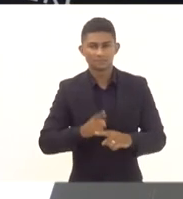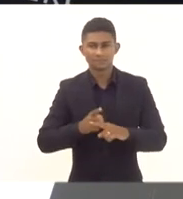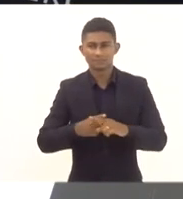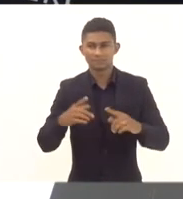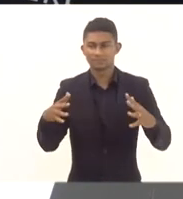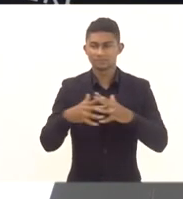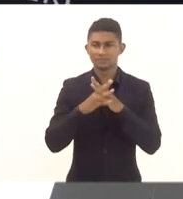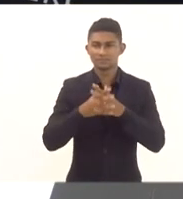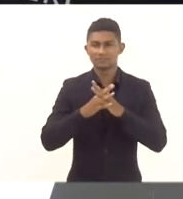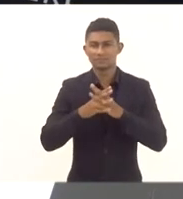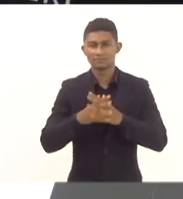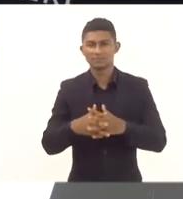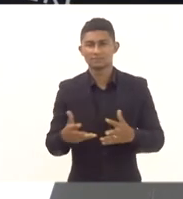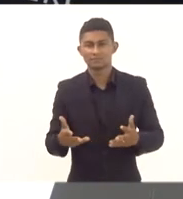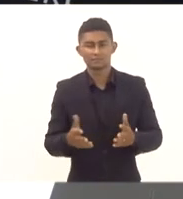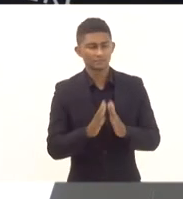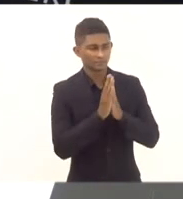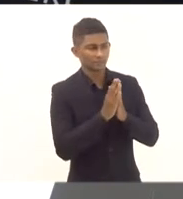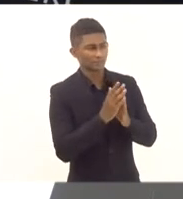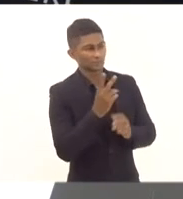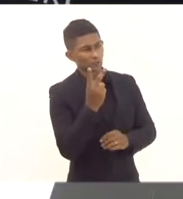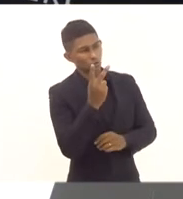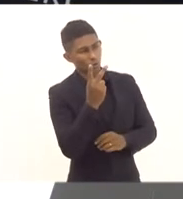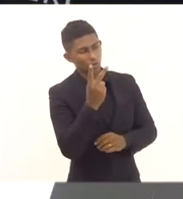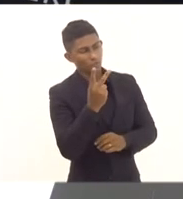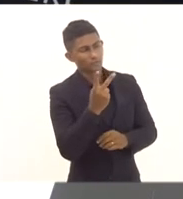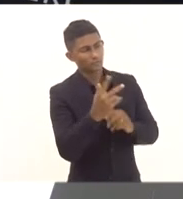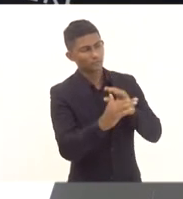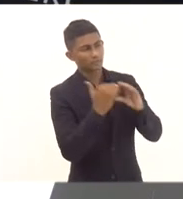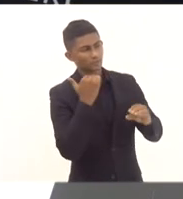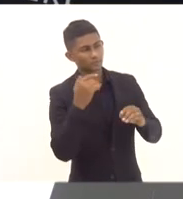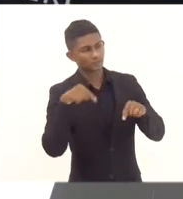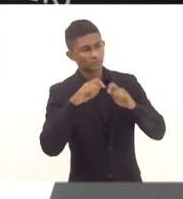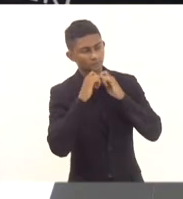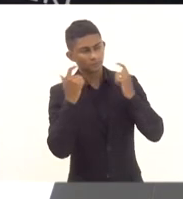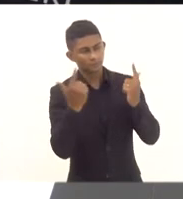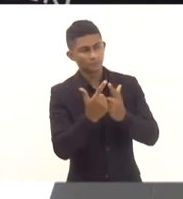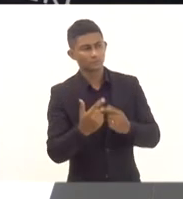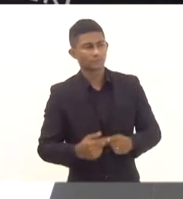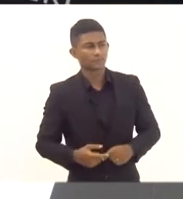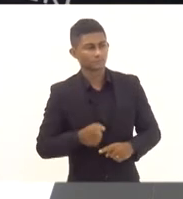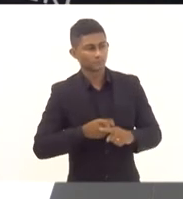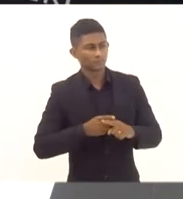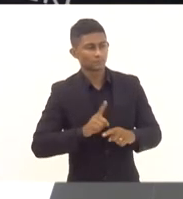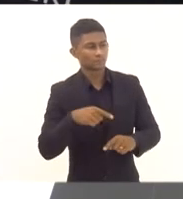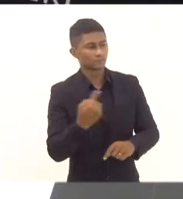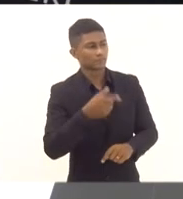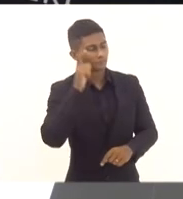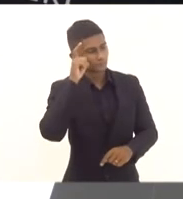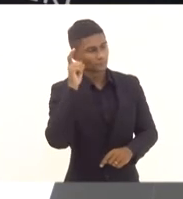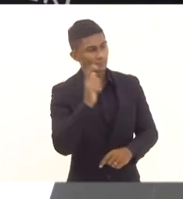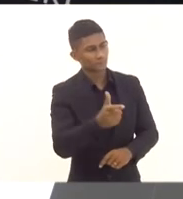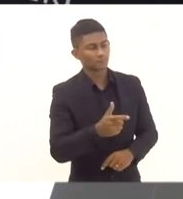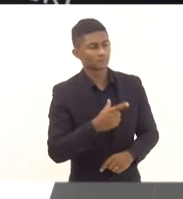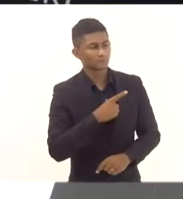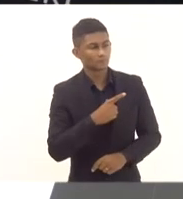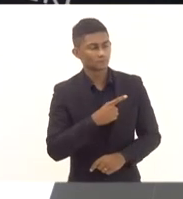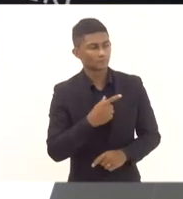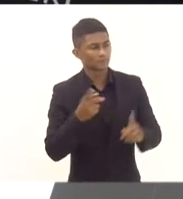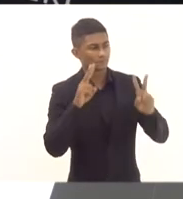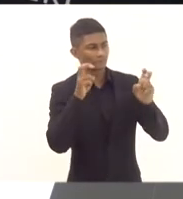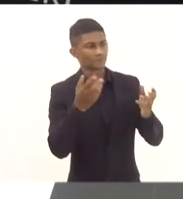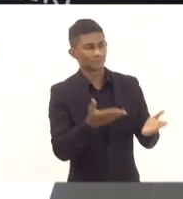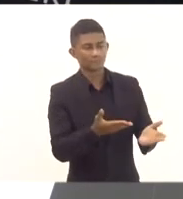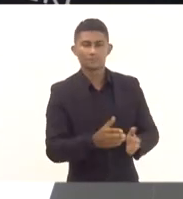nos envie os dois se secretário afinal de contas né temos muito interesse em ver esse tema e